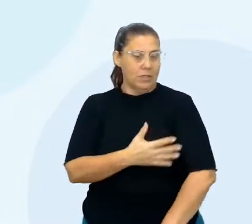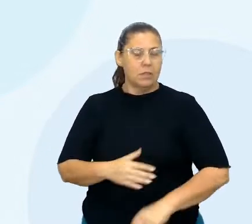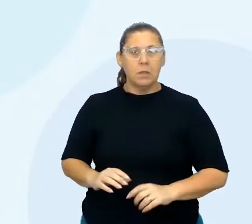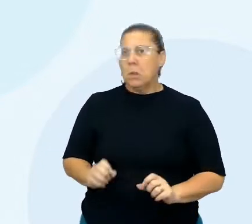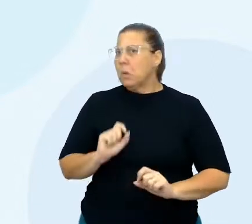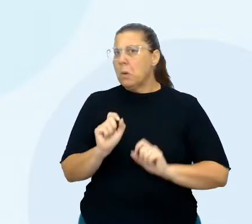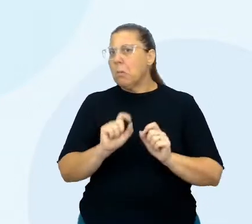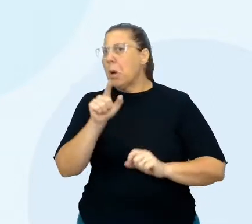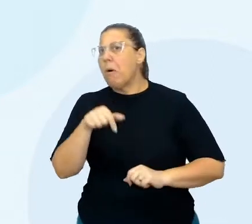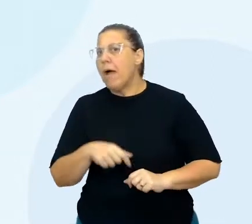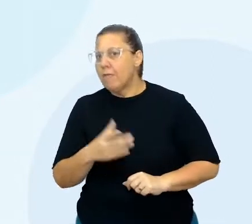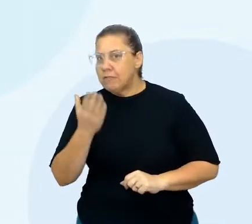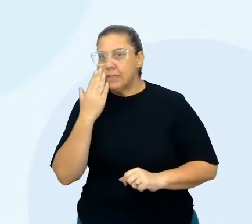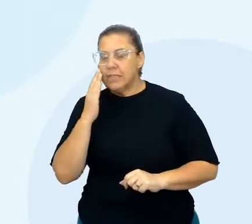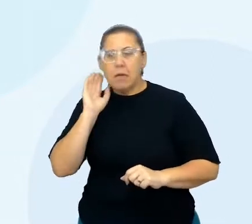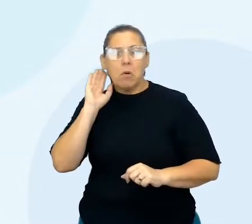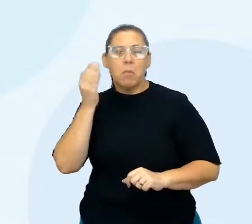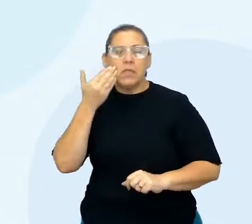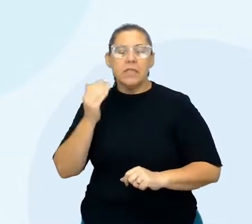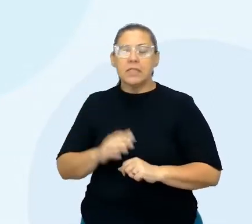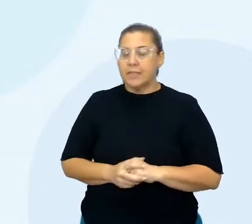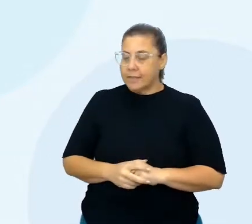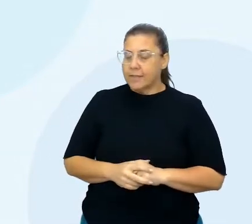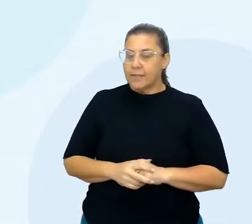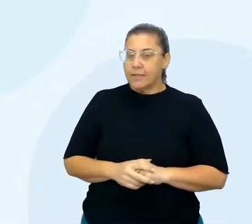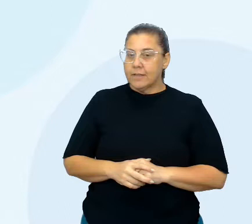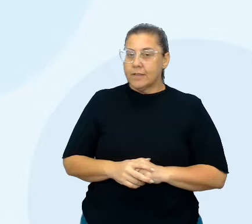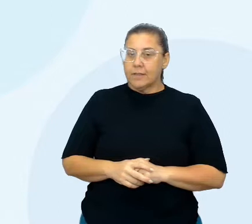competências socioemocionais em foco?